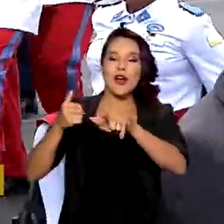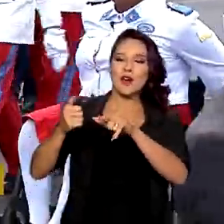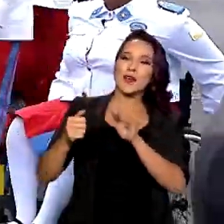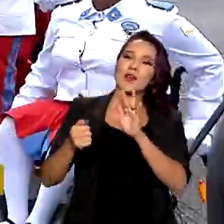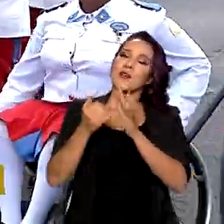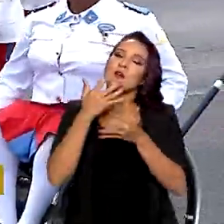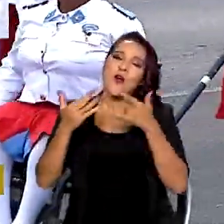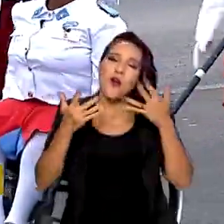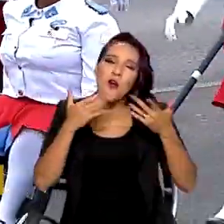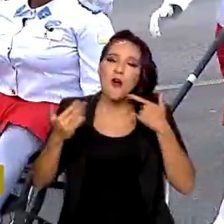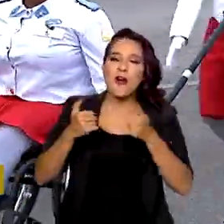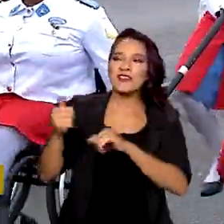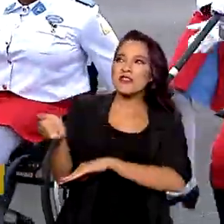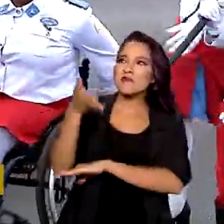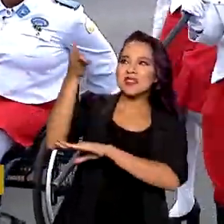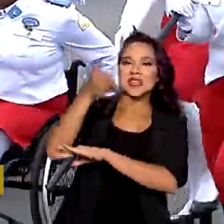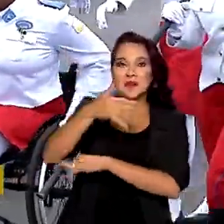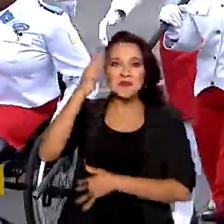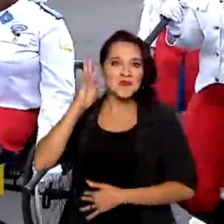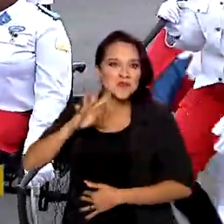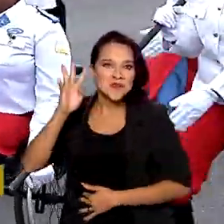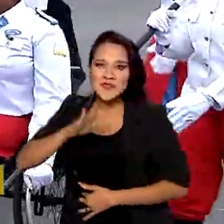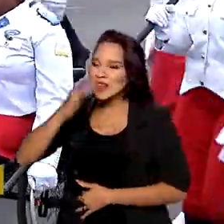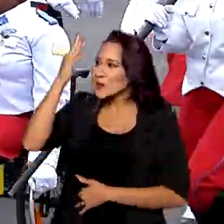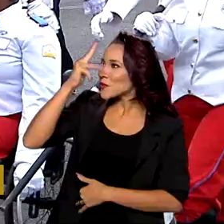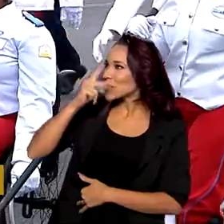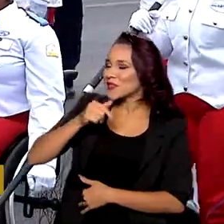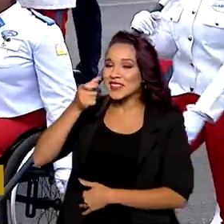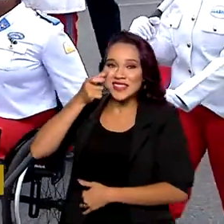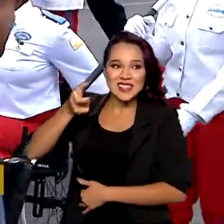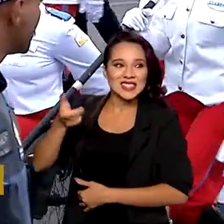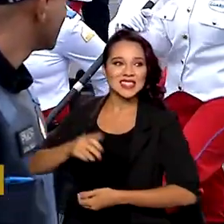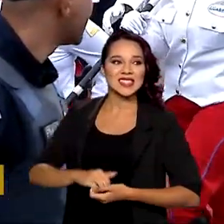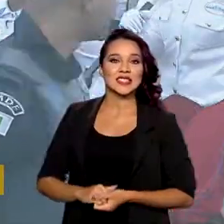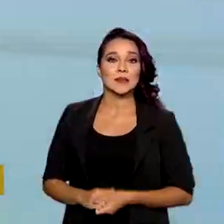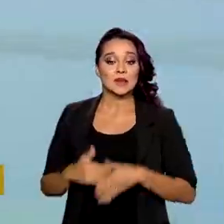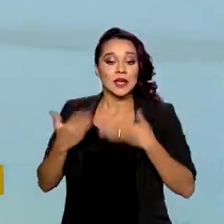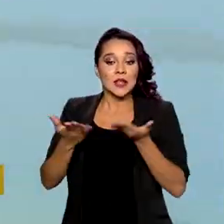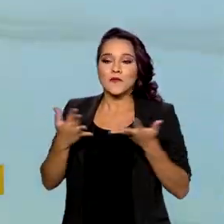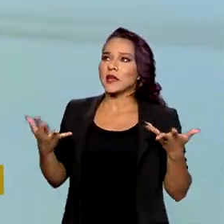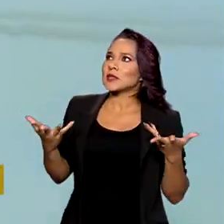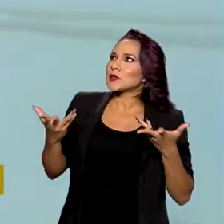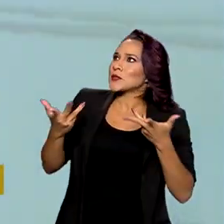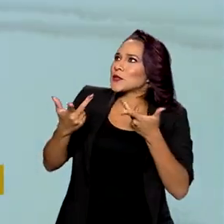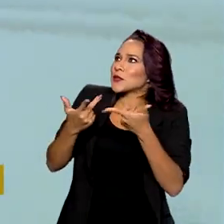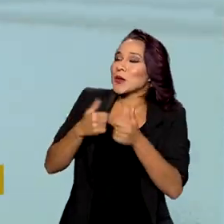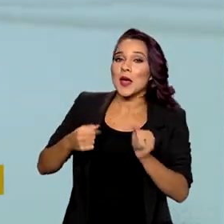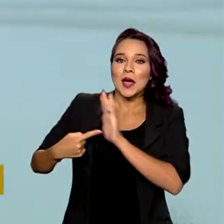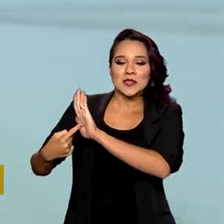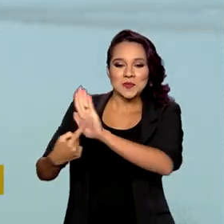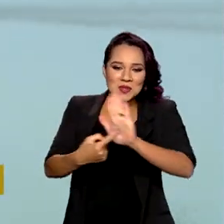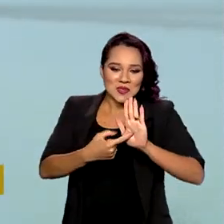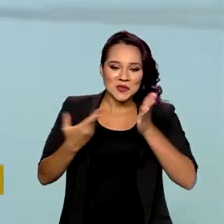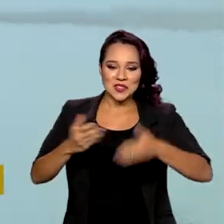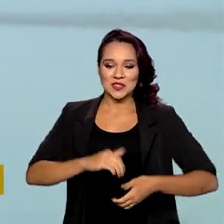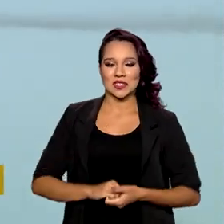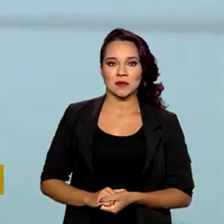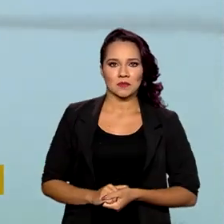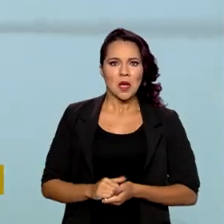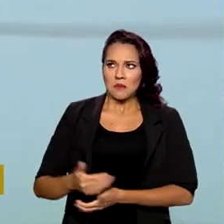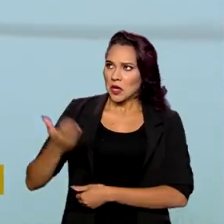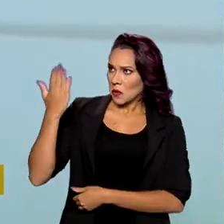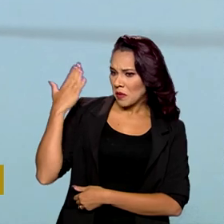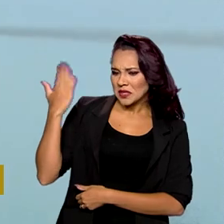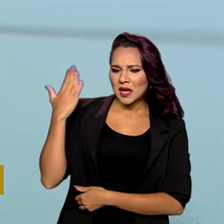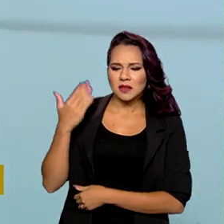né, colorido. Muito, muito bacana mesmo, muito interessante, vai abrilhantar demais as nossas apresentações. Porque nos outros desfiles